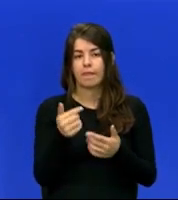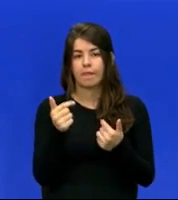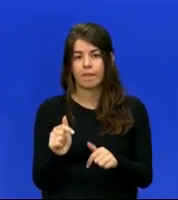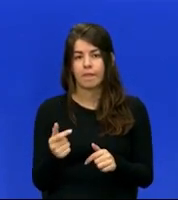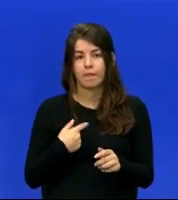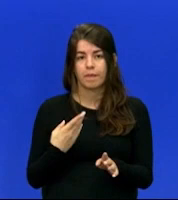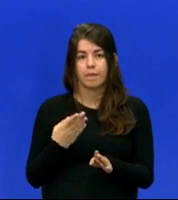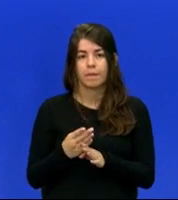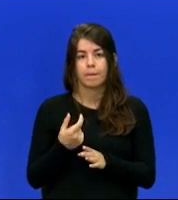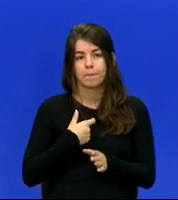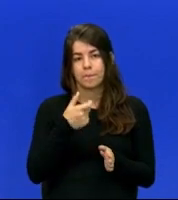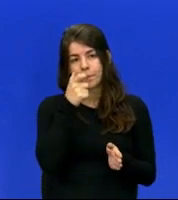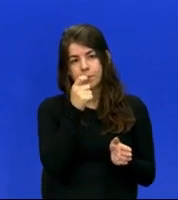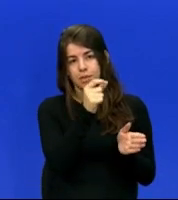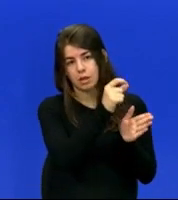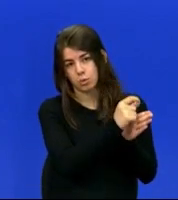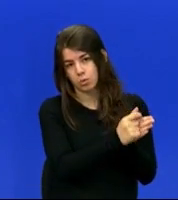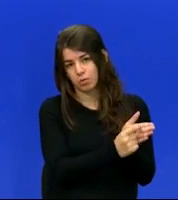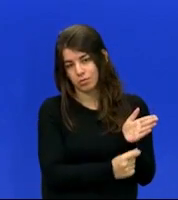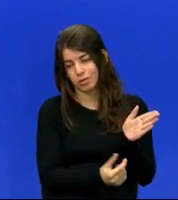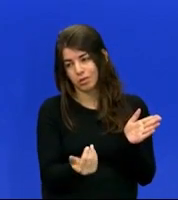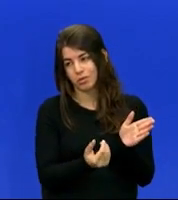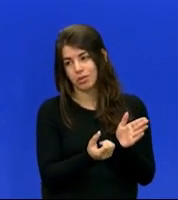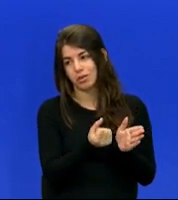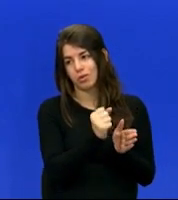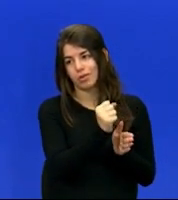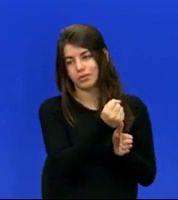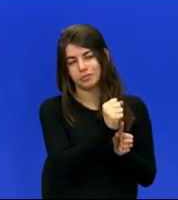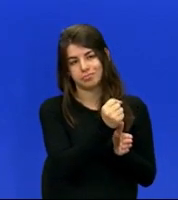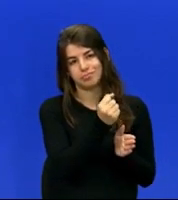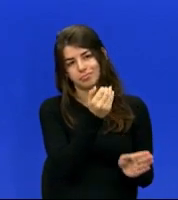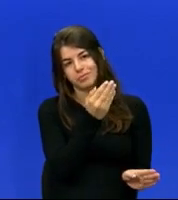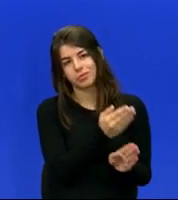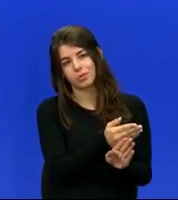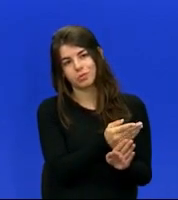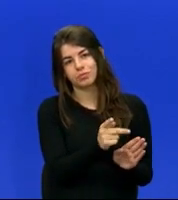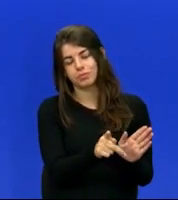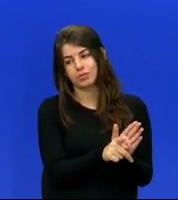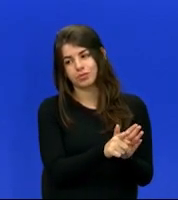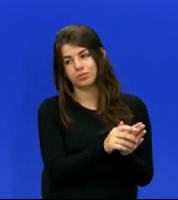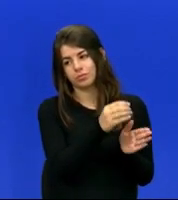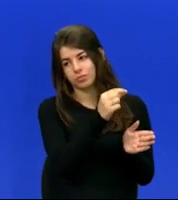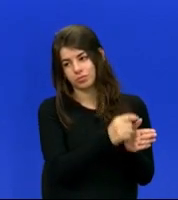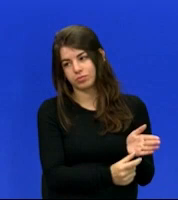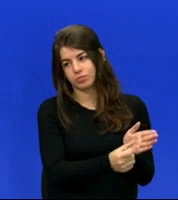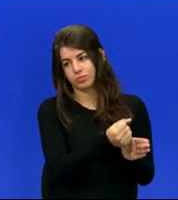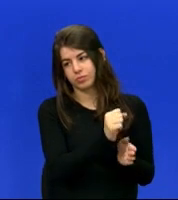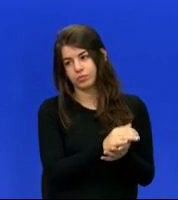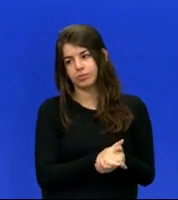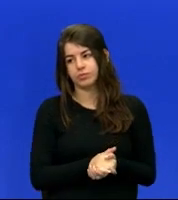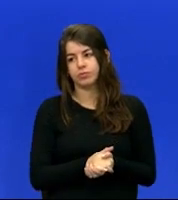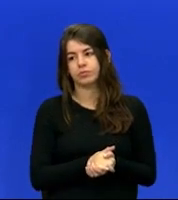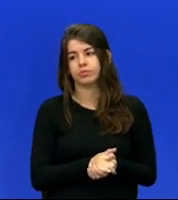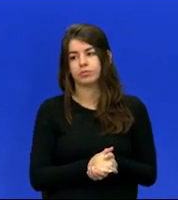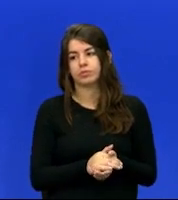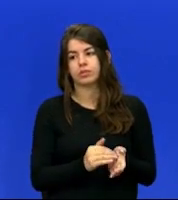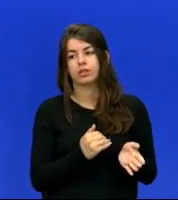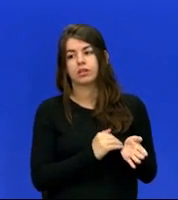Novamente, eu consulto a tabela e vou identificar na linha